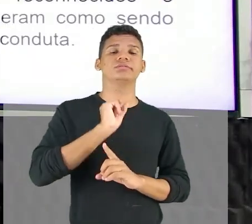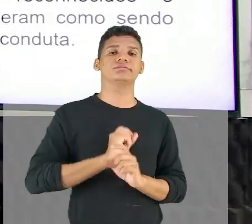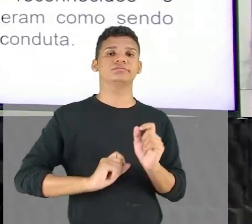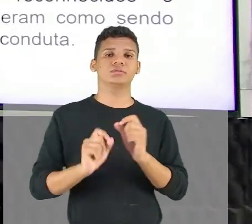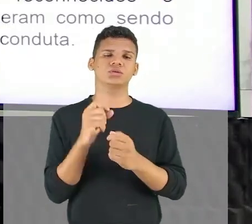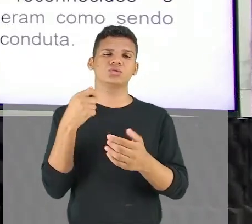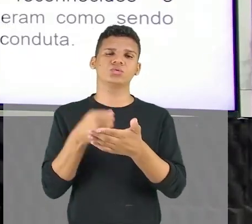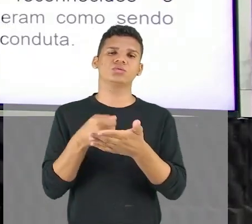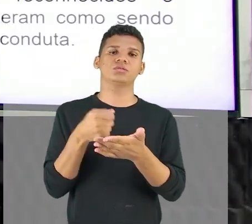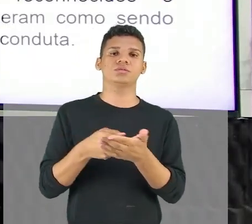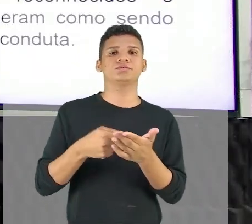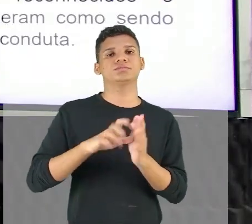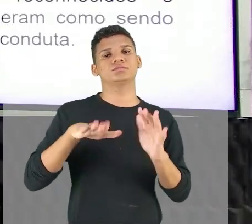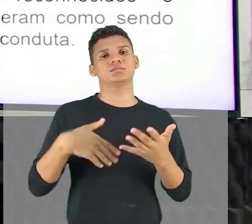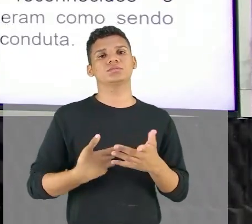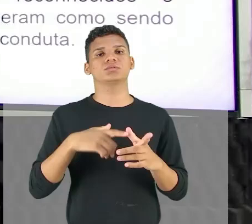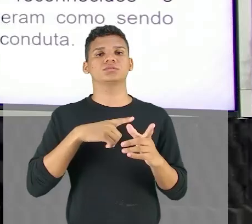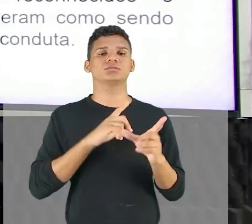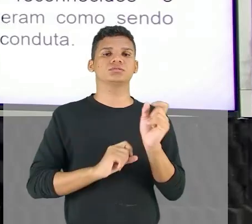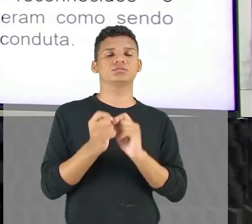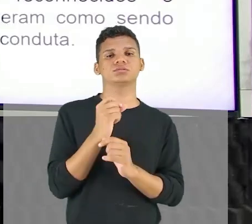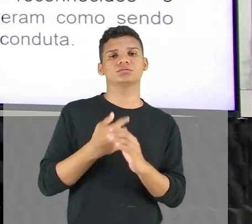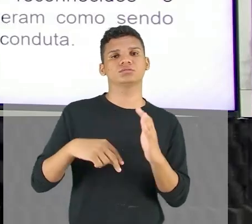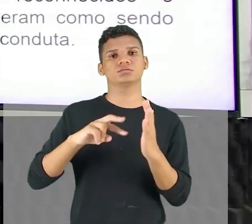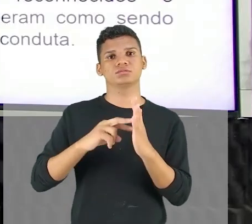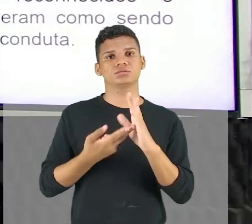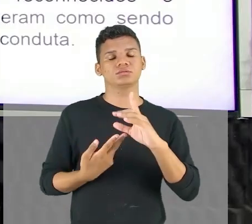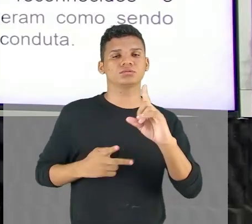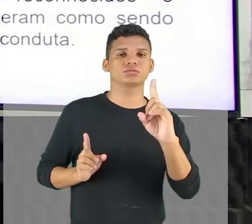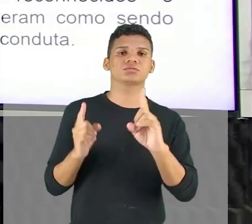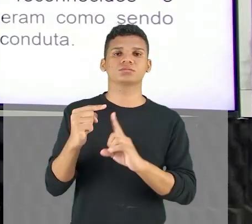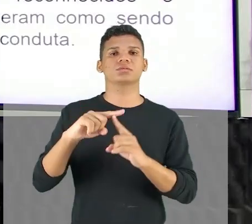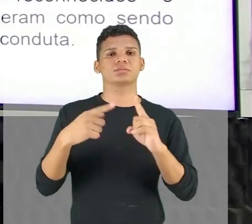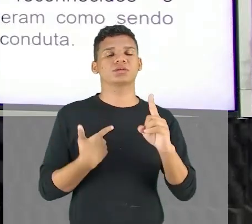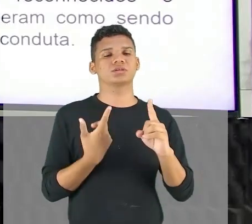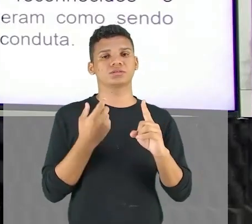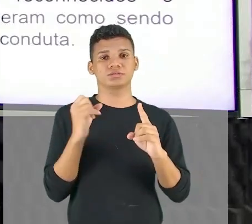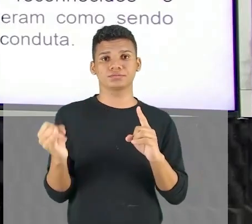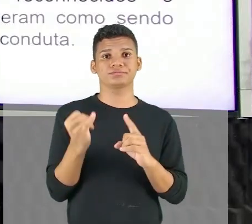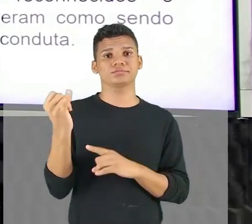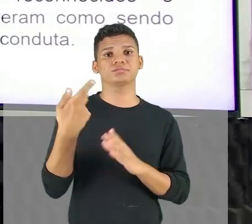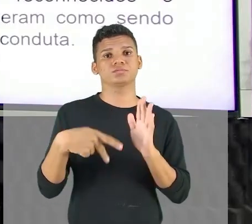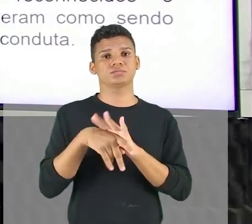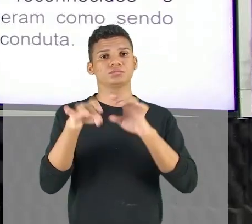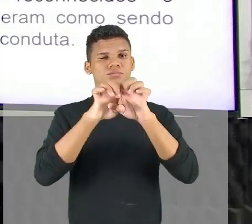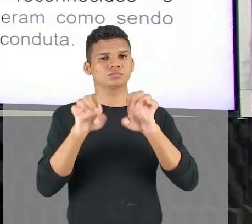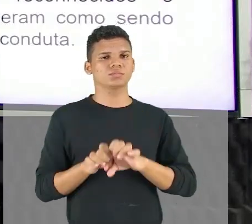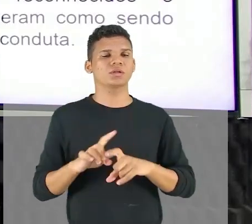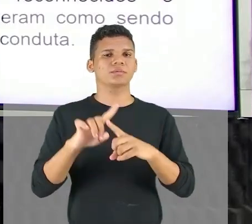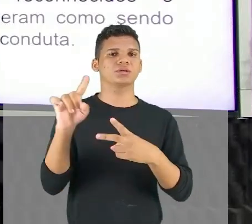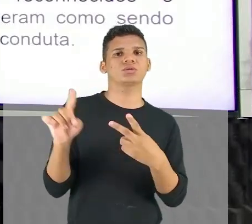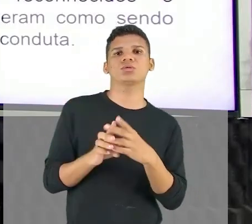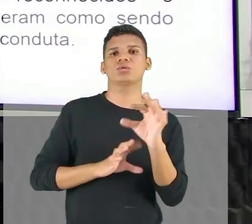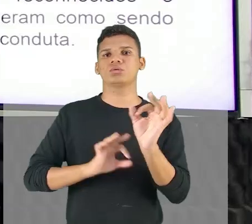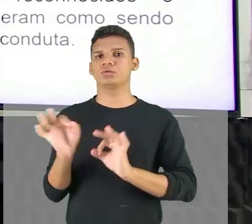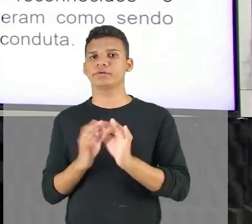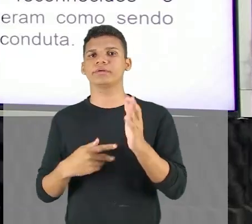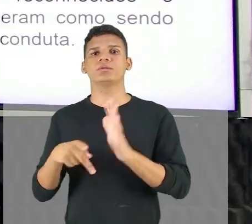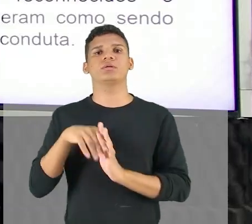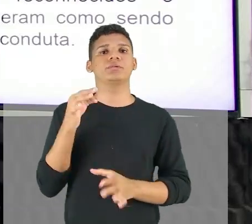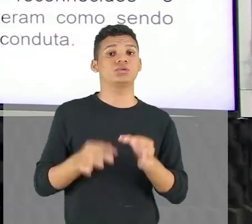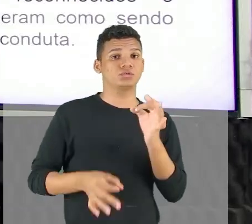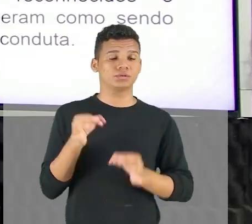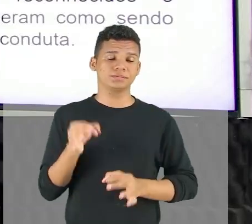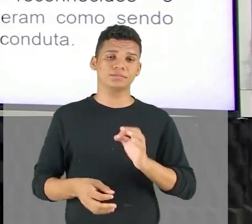consiste em uma das ideias familiares fundamentais que dá estrutura e organização à justiça como